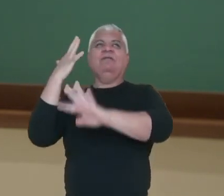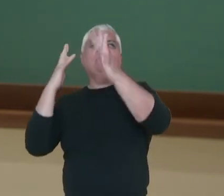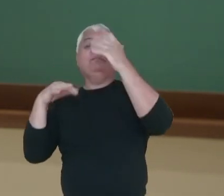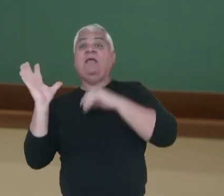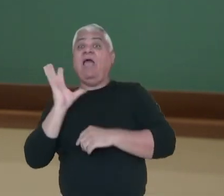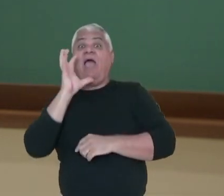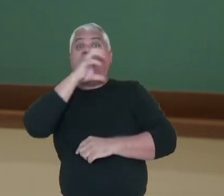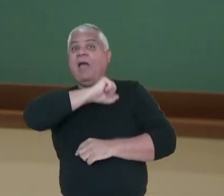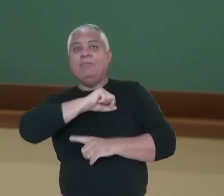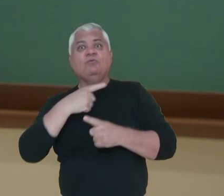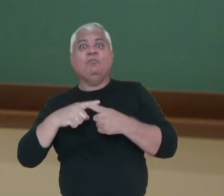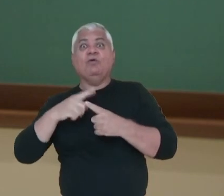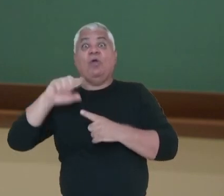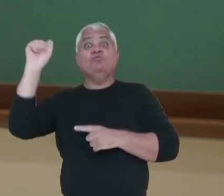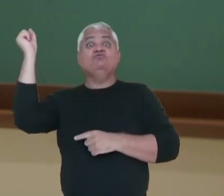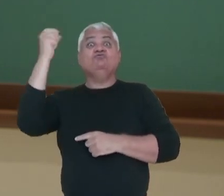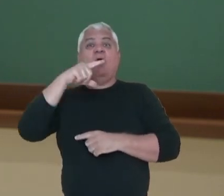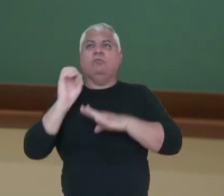rápida, o sol